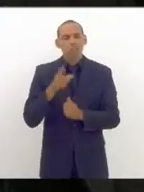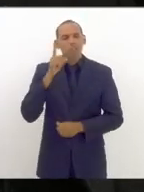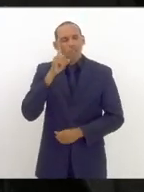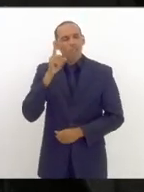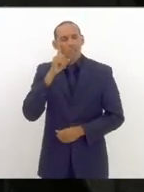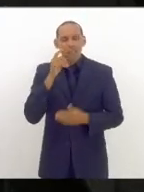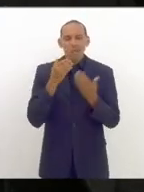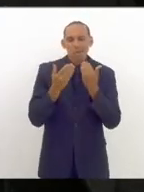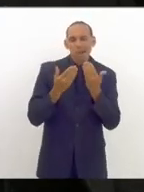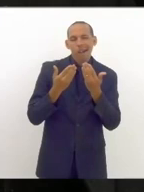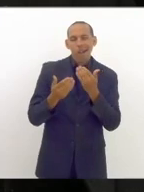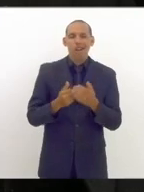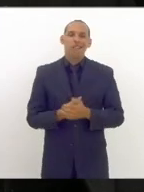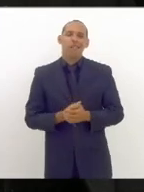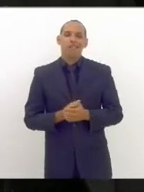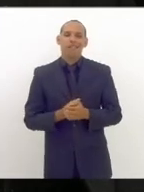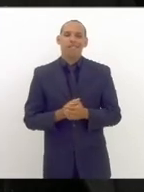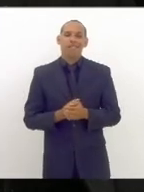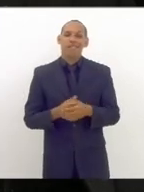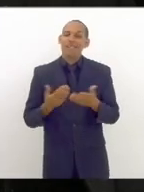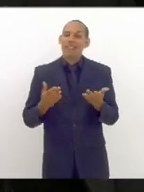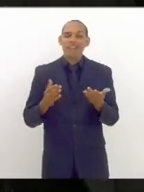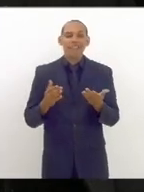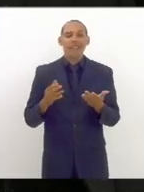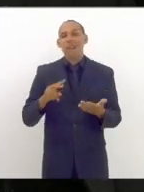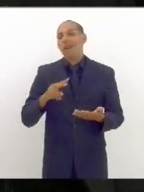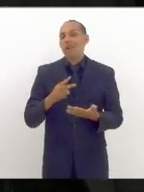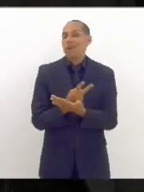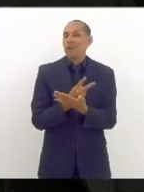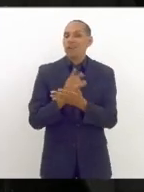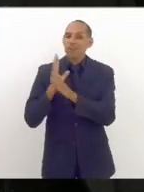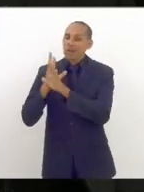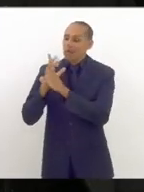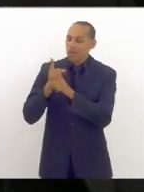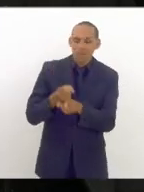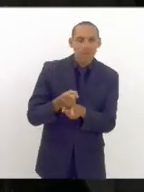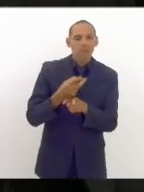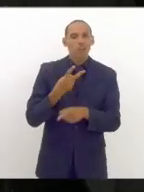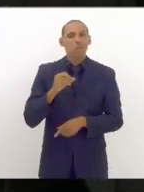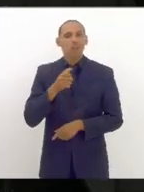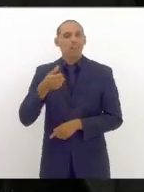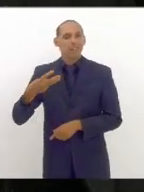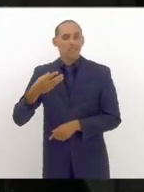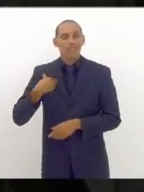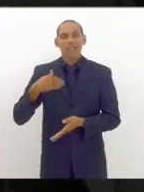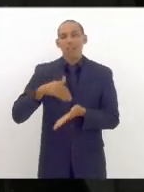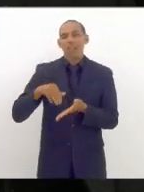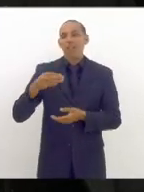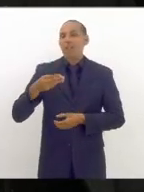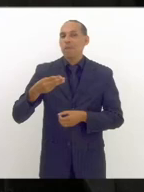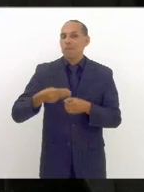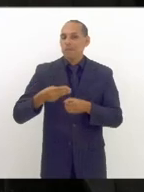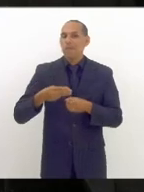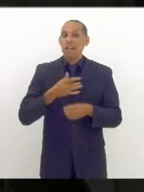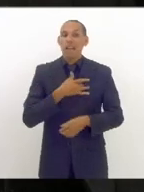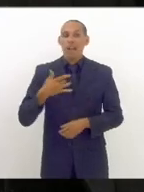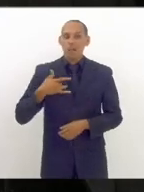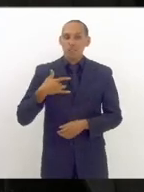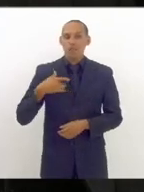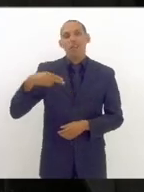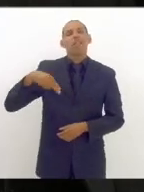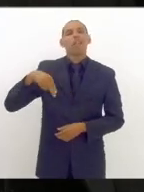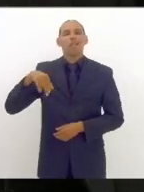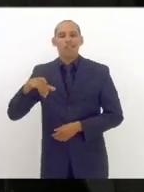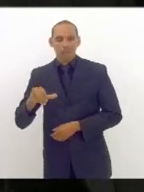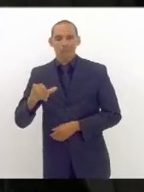falando, conversando, e por um dos destinos da vida, em 2013 eu fui convidado secretário municipal de saúde de Nova Iguaçu.